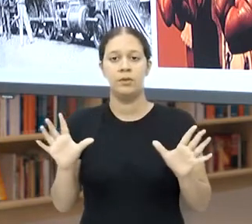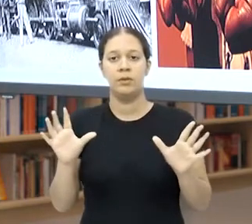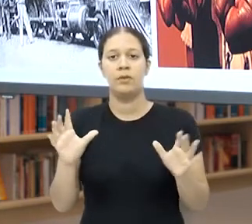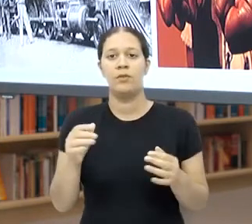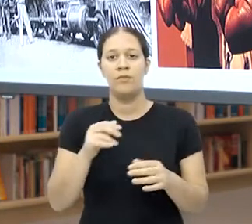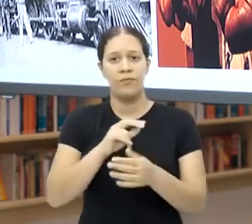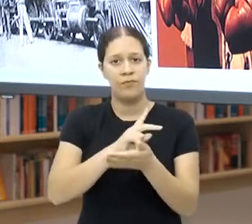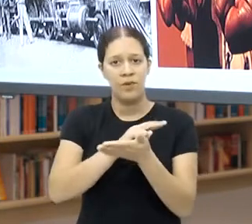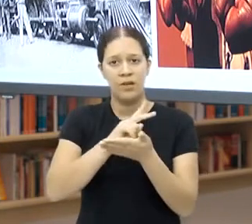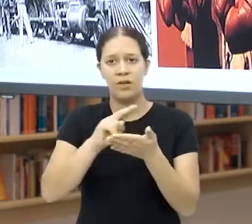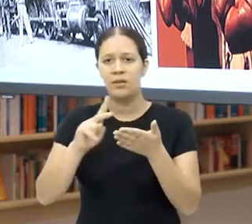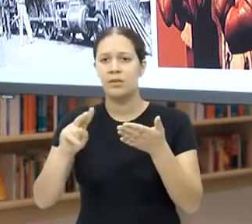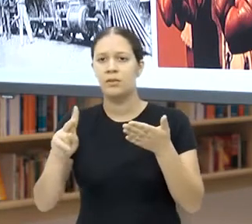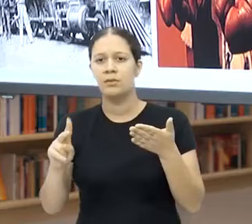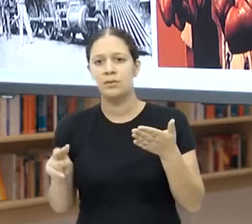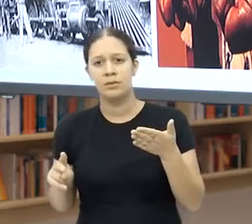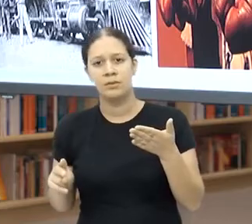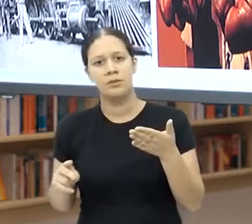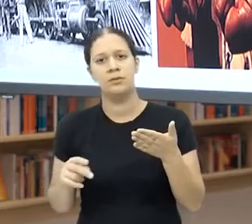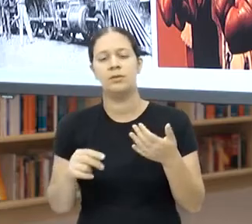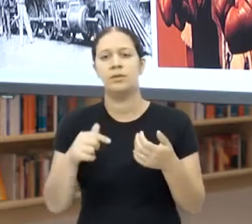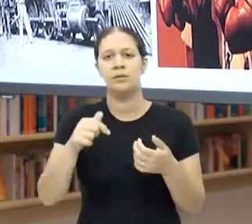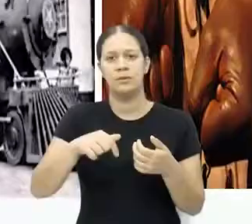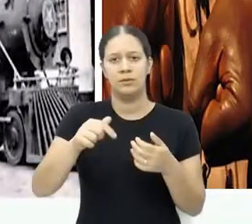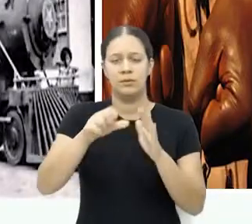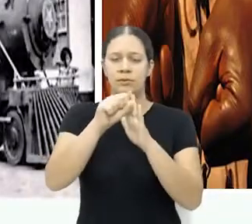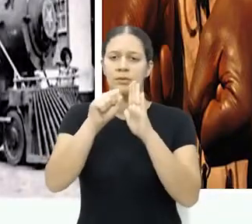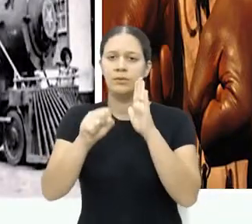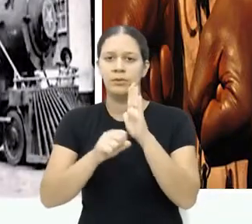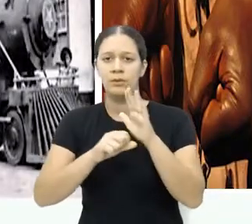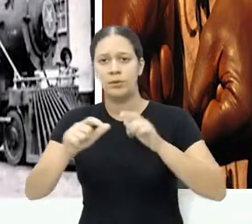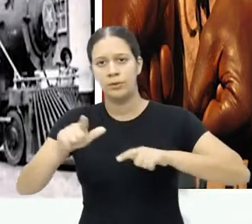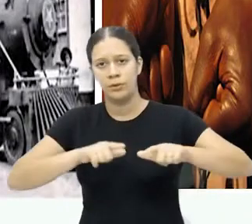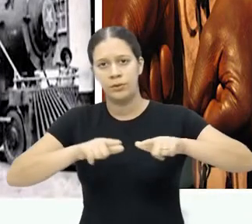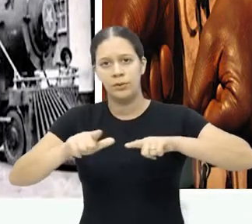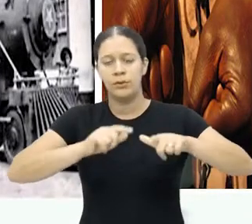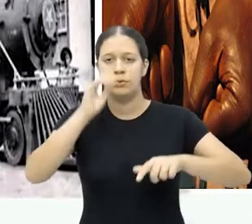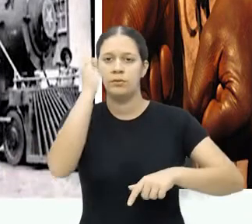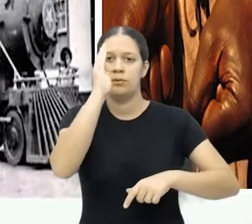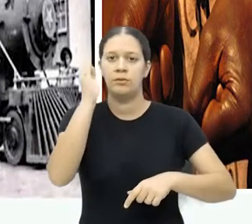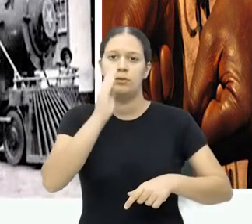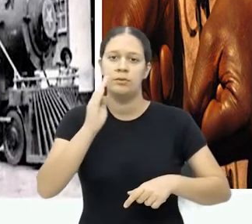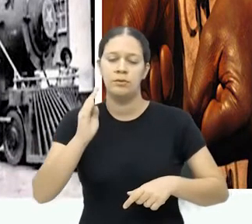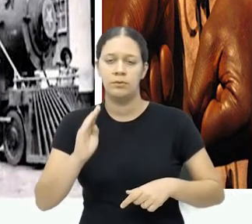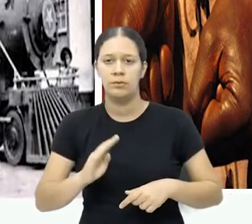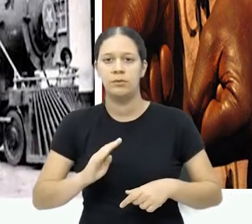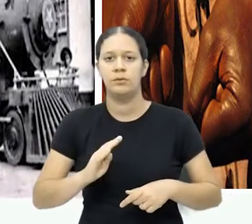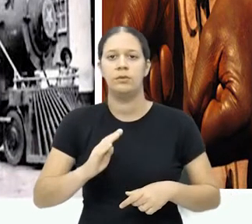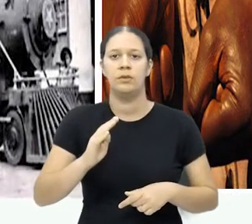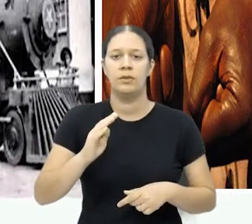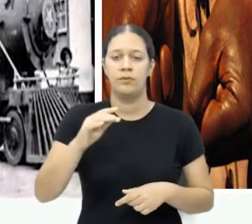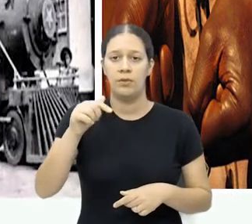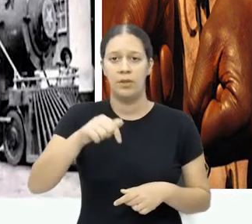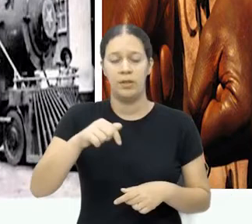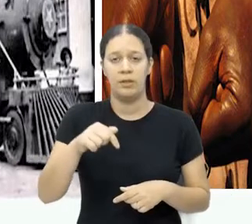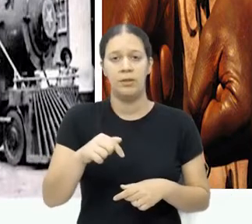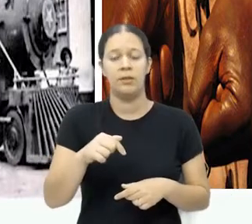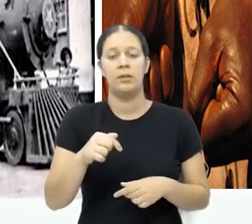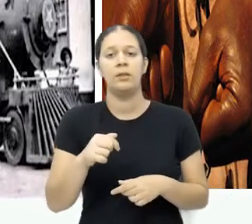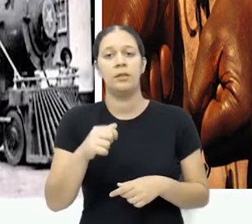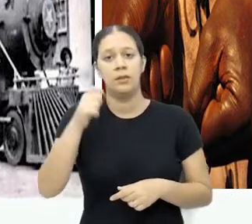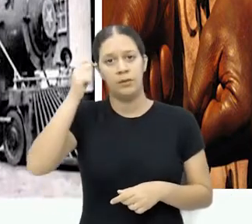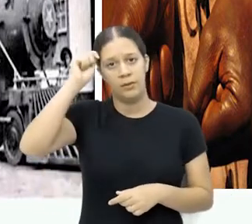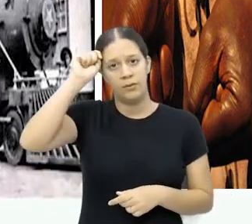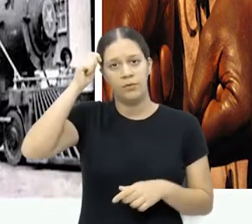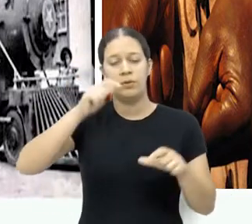várias décadas, vários séculos trabalhando aqui no Brasil. E parte da sua mão de obra escrava, tá